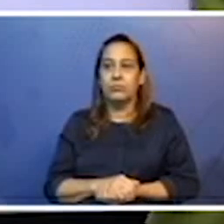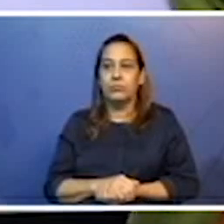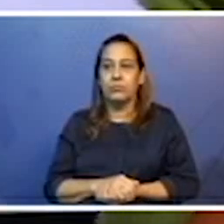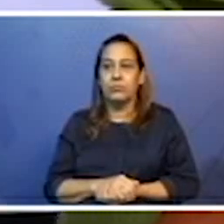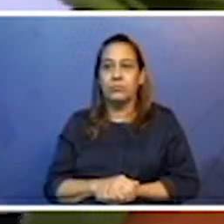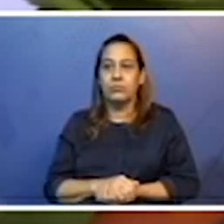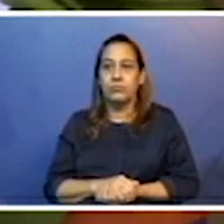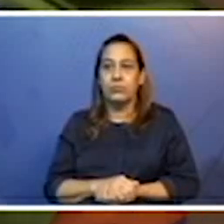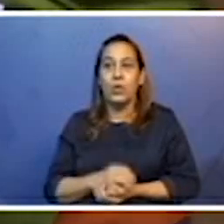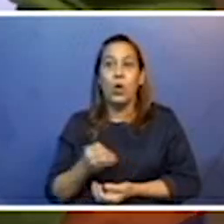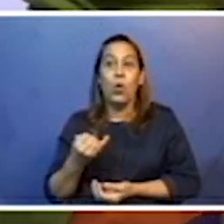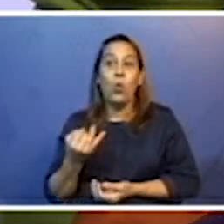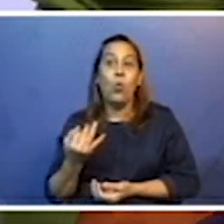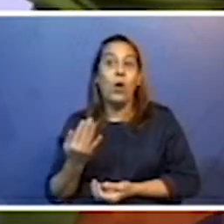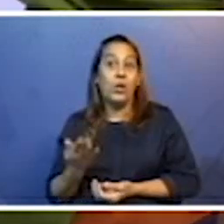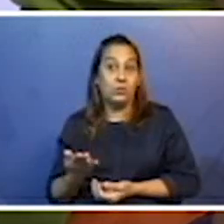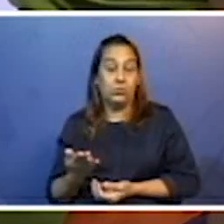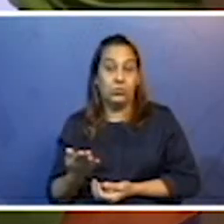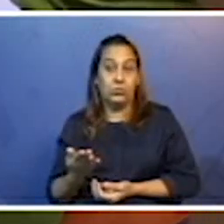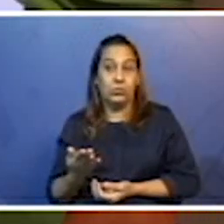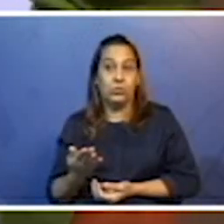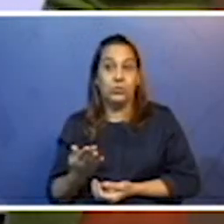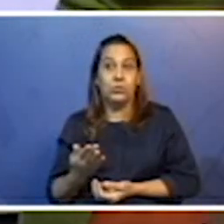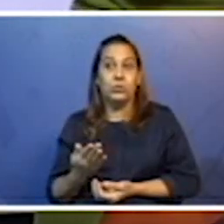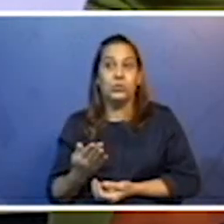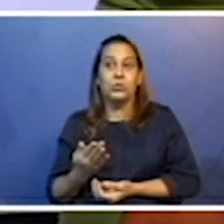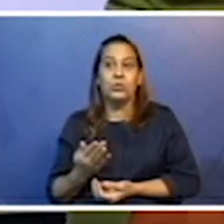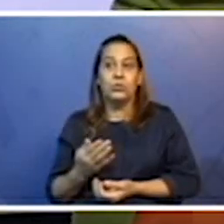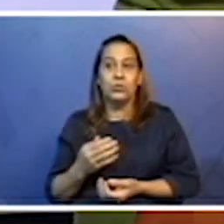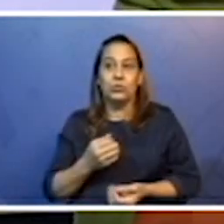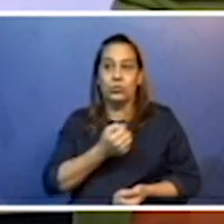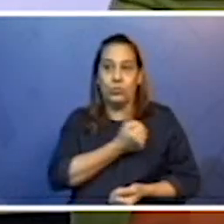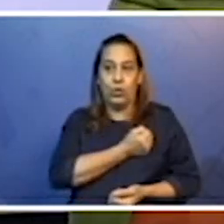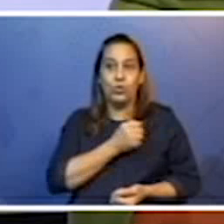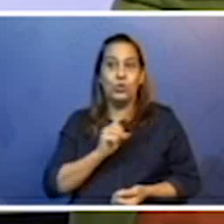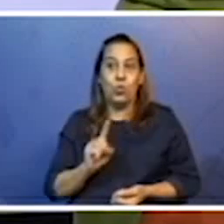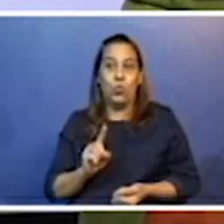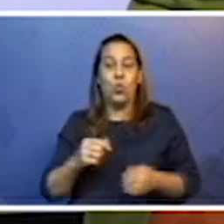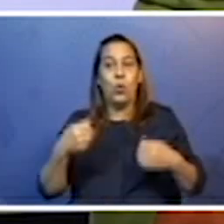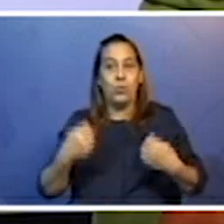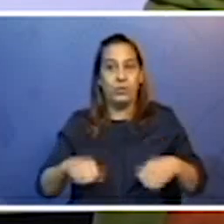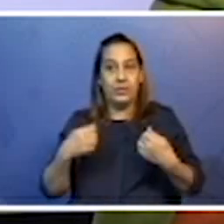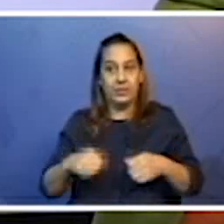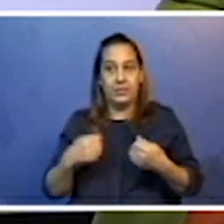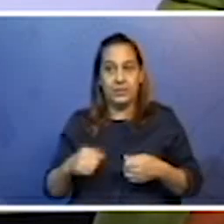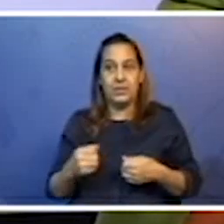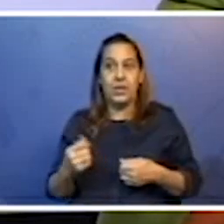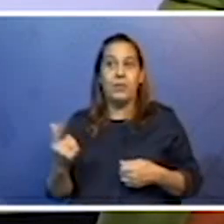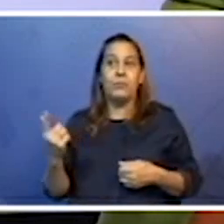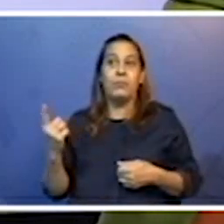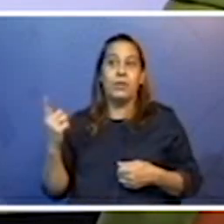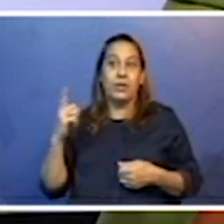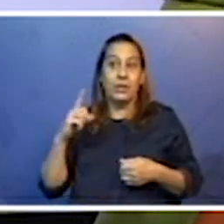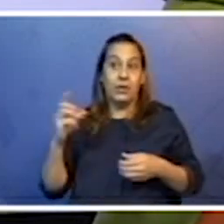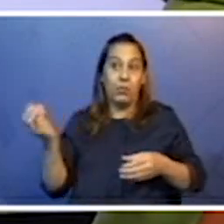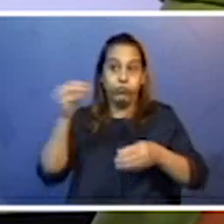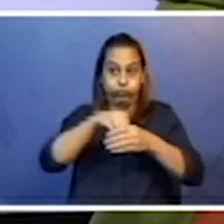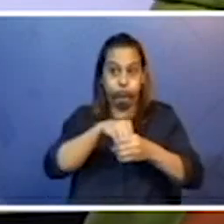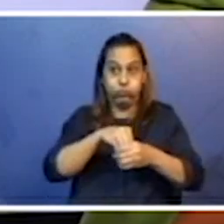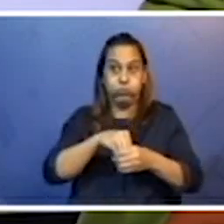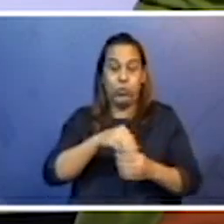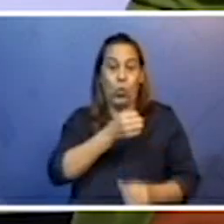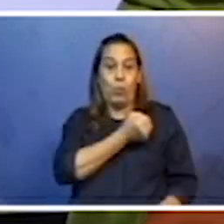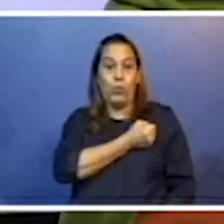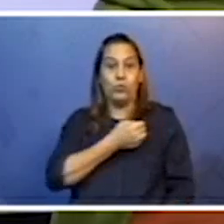ó. Quantos deste eu preciso para encher um desse? Se você analisar aqui,